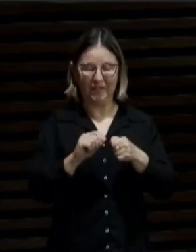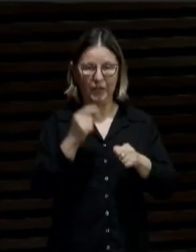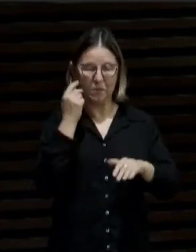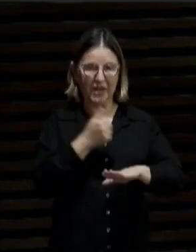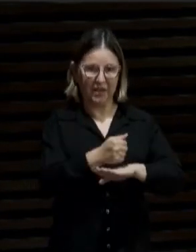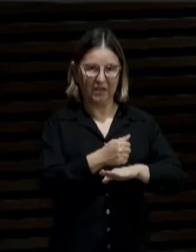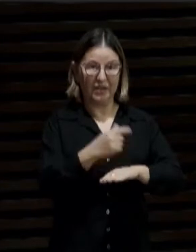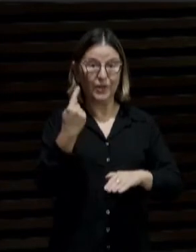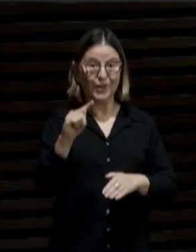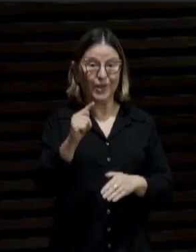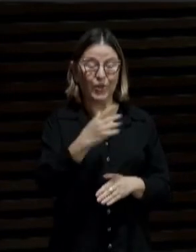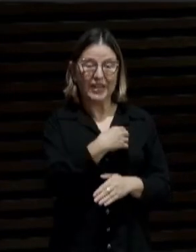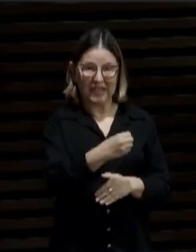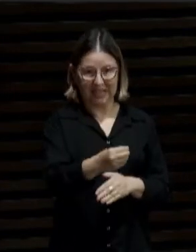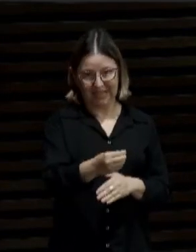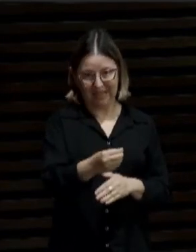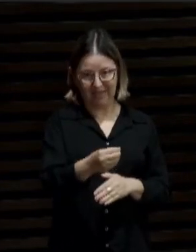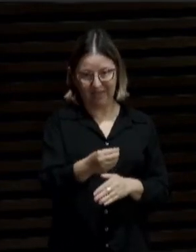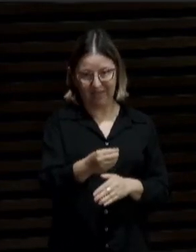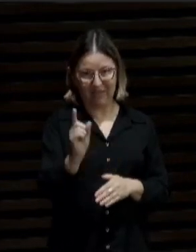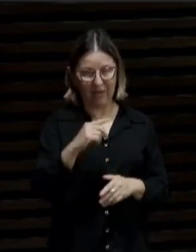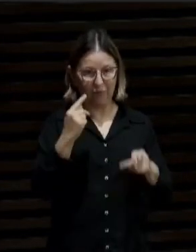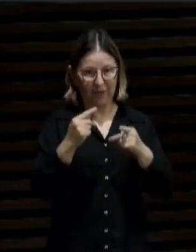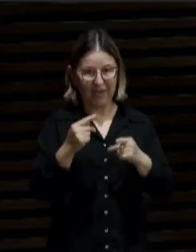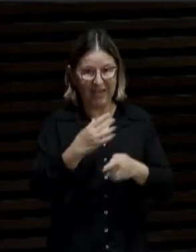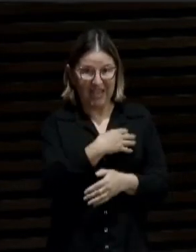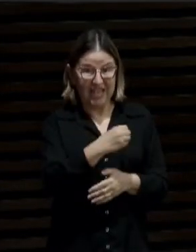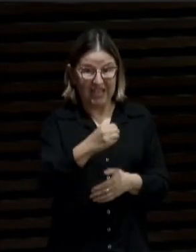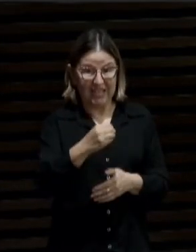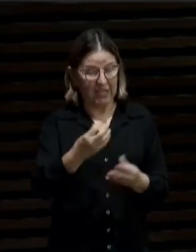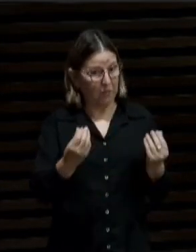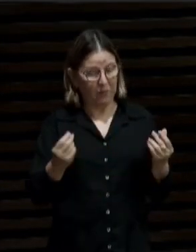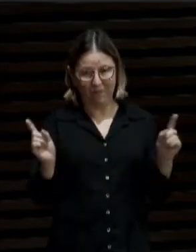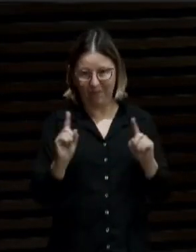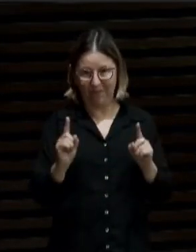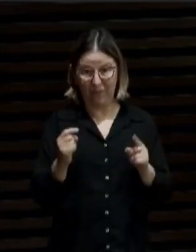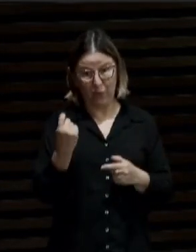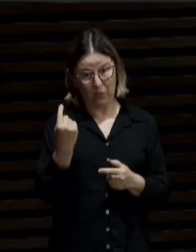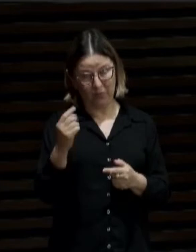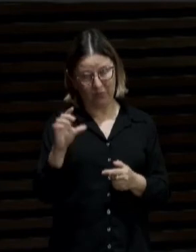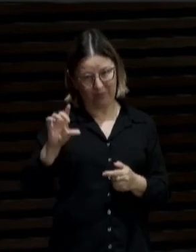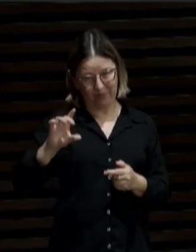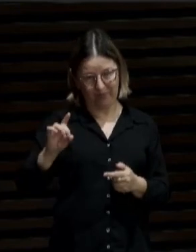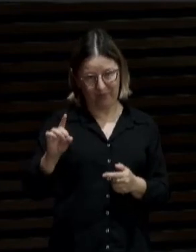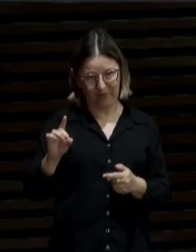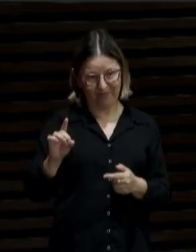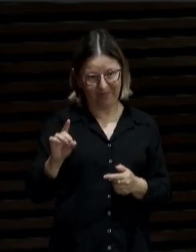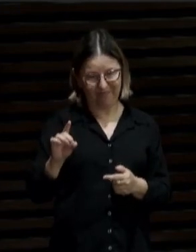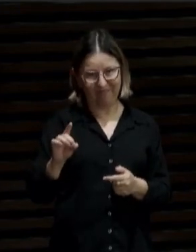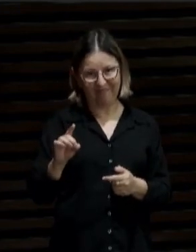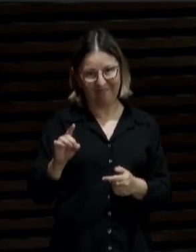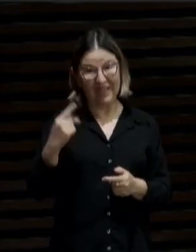descendente. Não diz e aos descendentes, como se falando de muitos, porém, como de um só, e ao